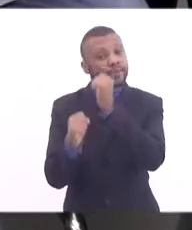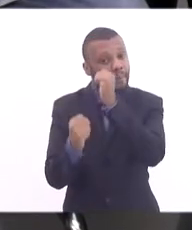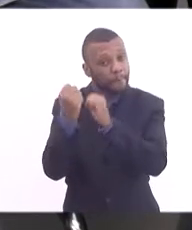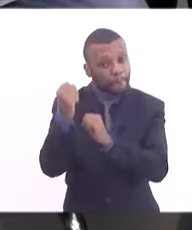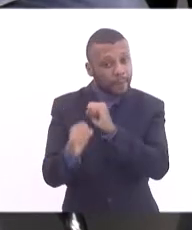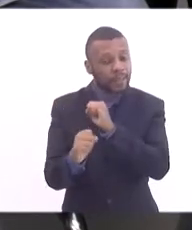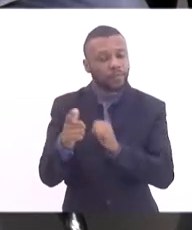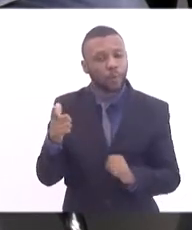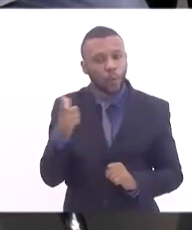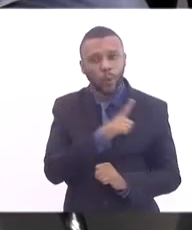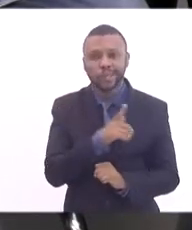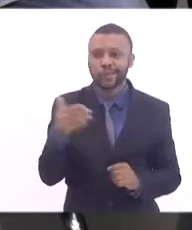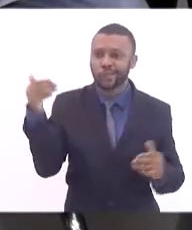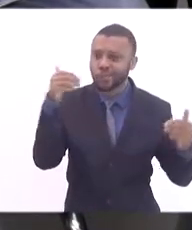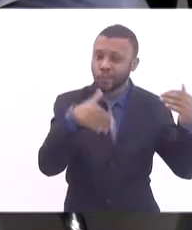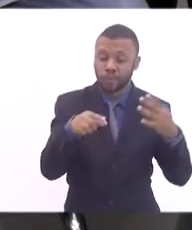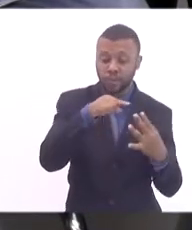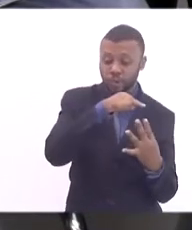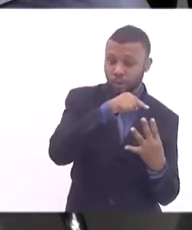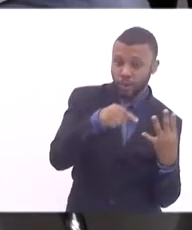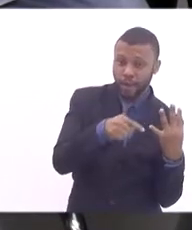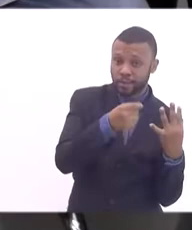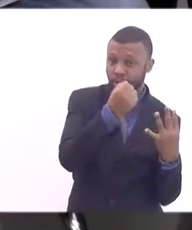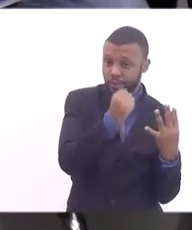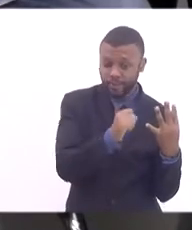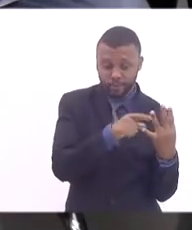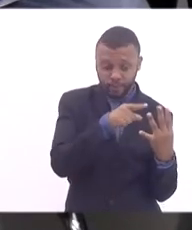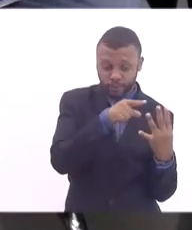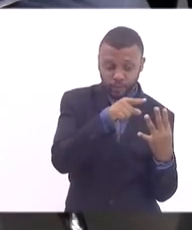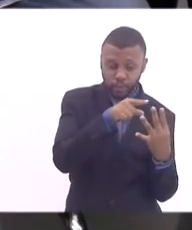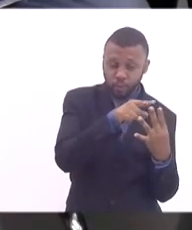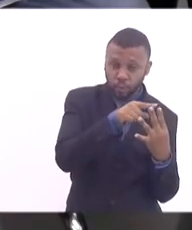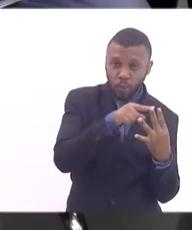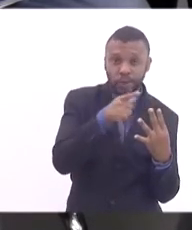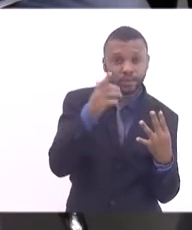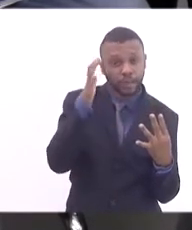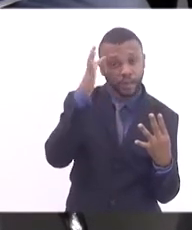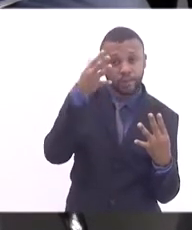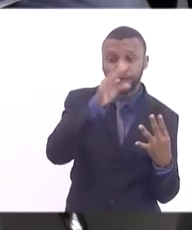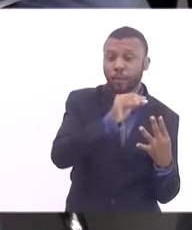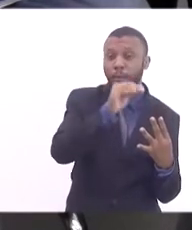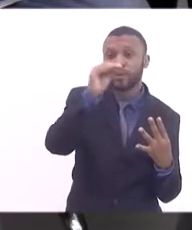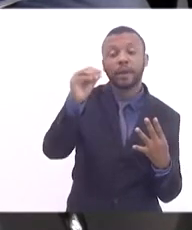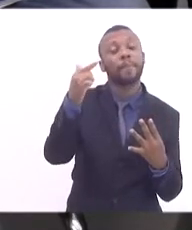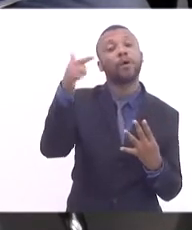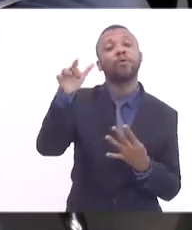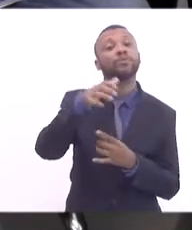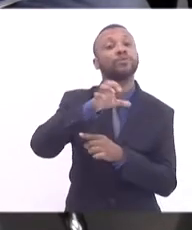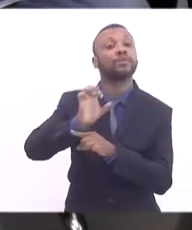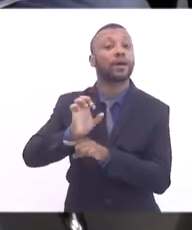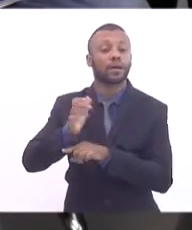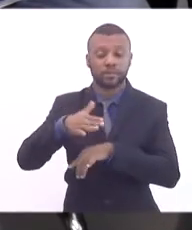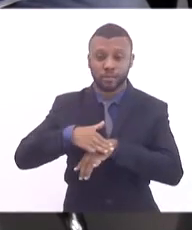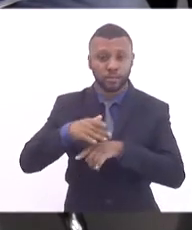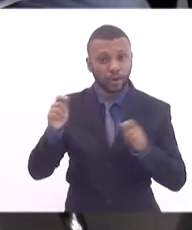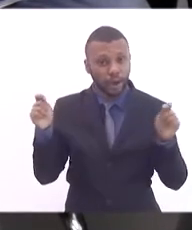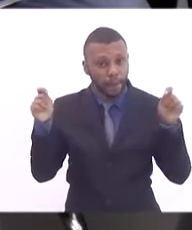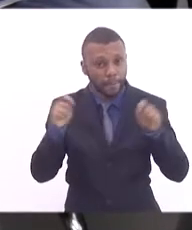Valadão falou das quatro duas migraram para outro estado eu sou capaz de